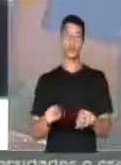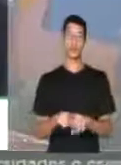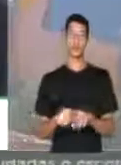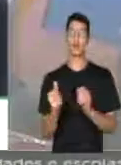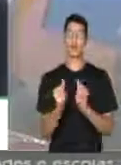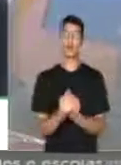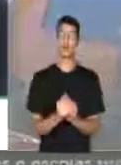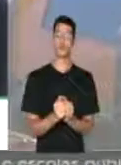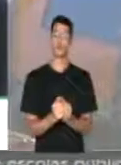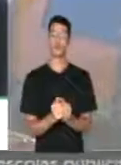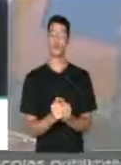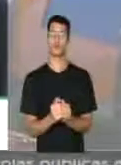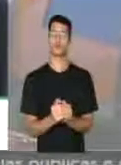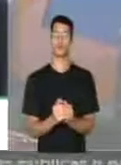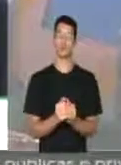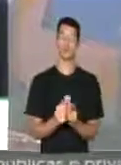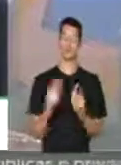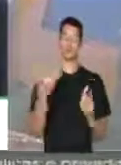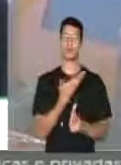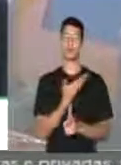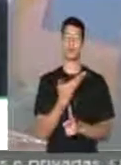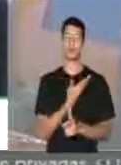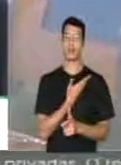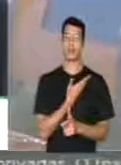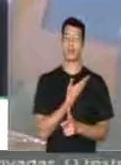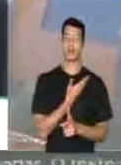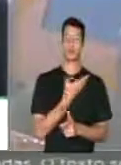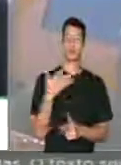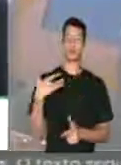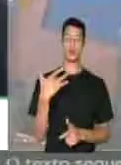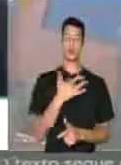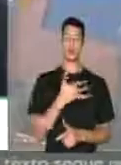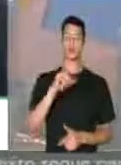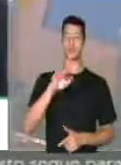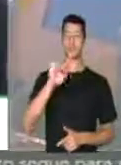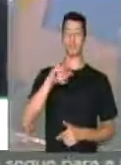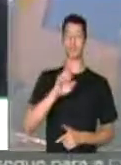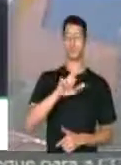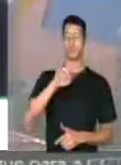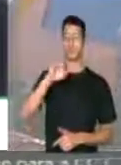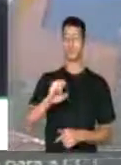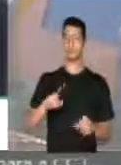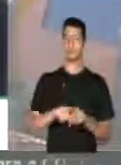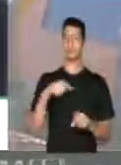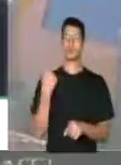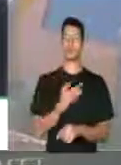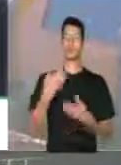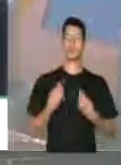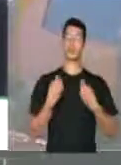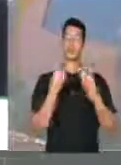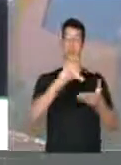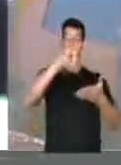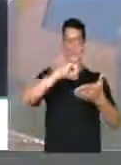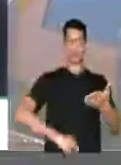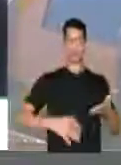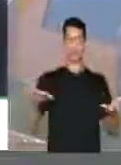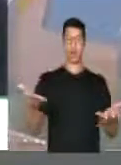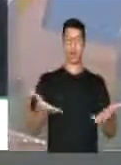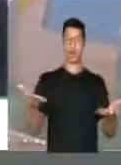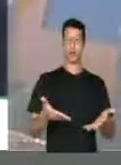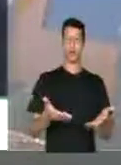também com um grande amigo da saúde, o Riquelme, e que nós fomos entregar um documento que